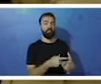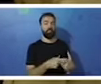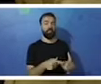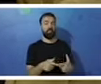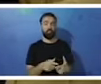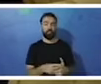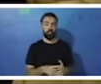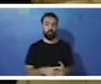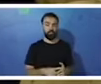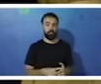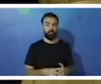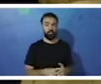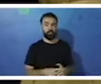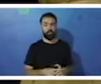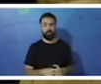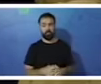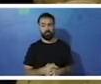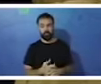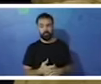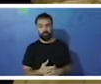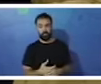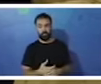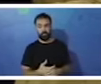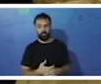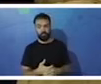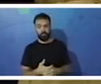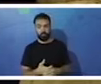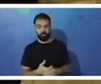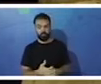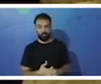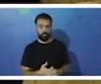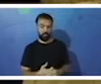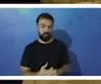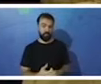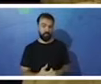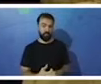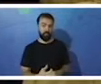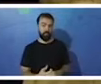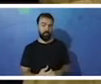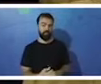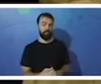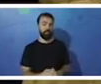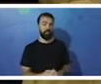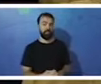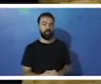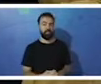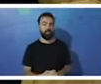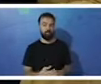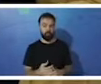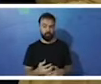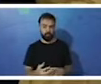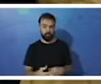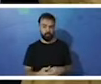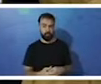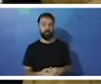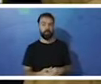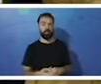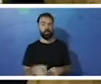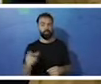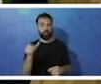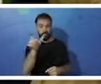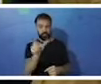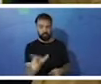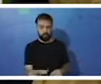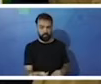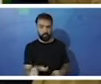A estimativa, o valor aproximado, que nós vamos colocar aqui. E depois, nós vamos colocar